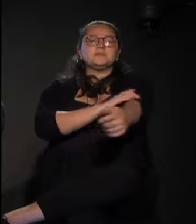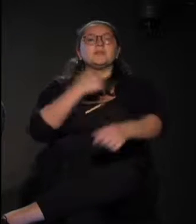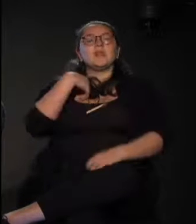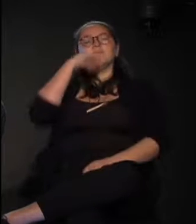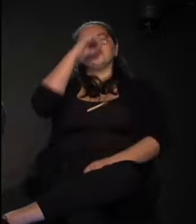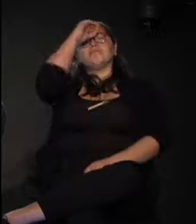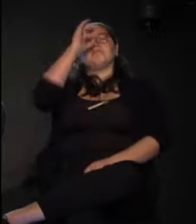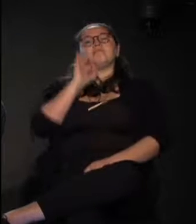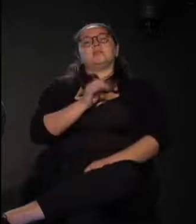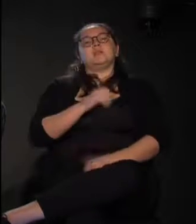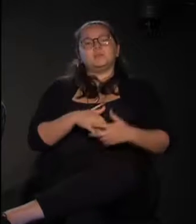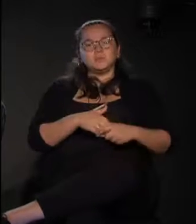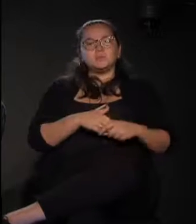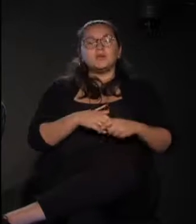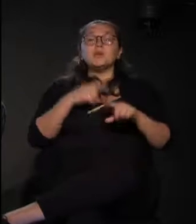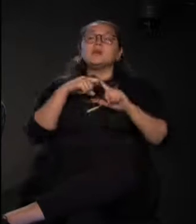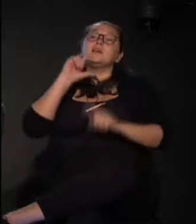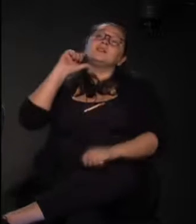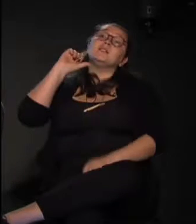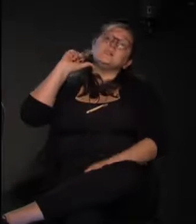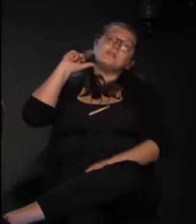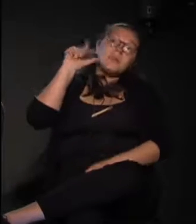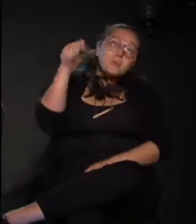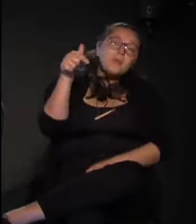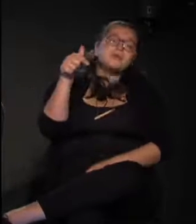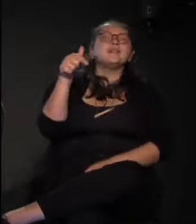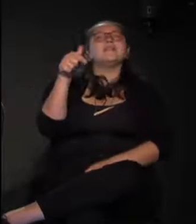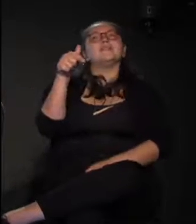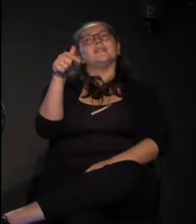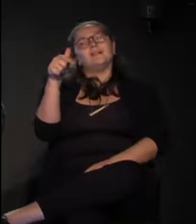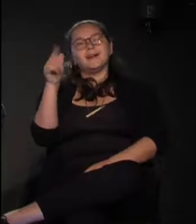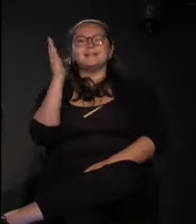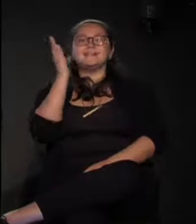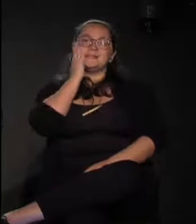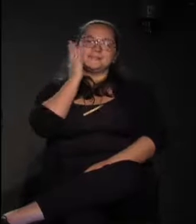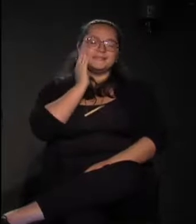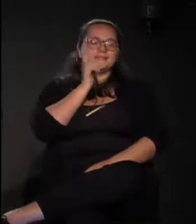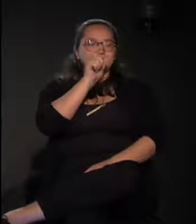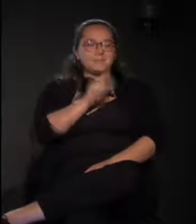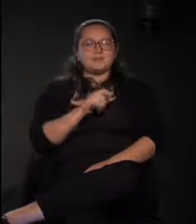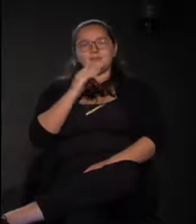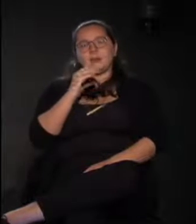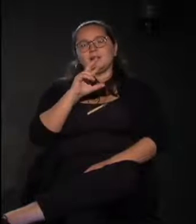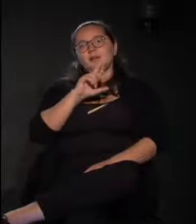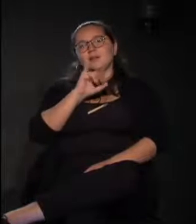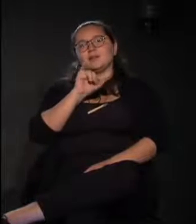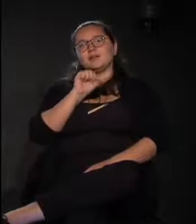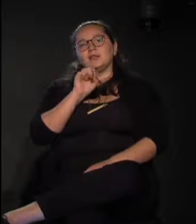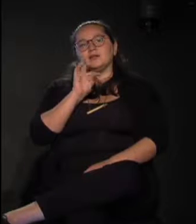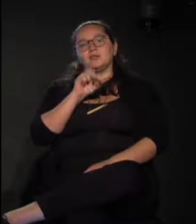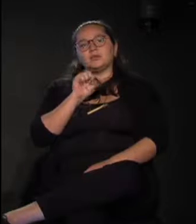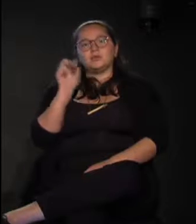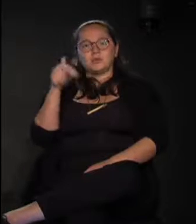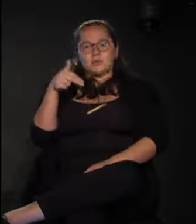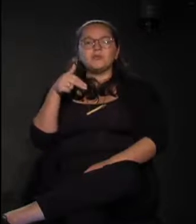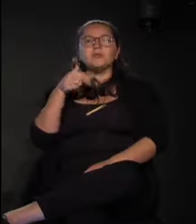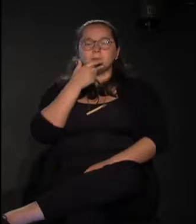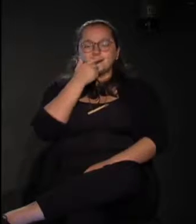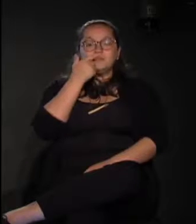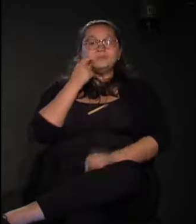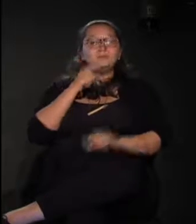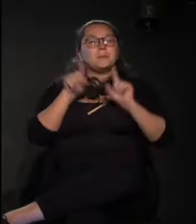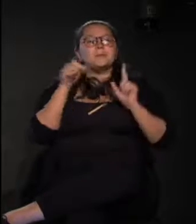obviamente depois compreendi que era que eu quero que isto acontece é eu que é essencial o que ficou foi ler o livro